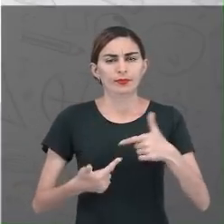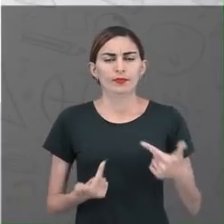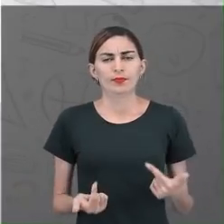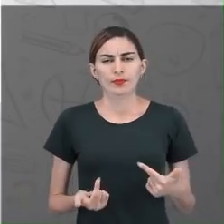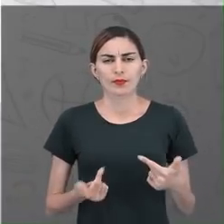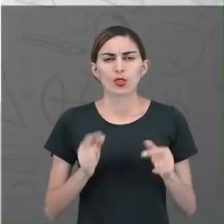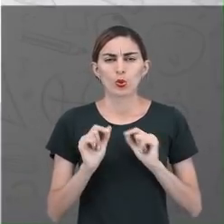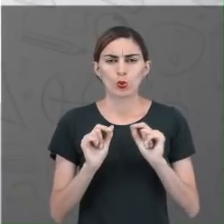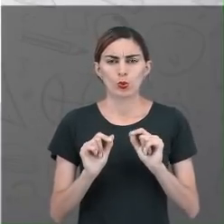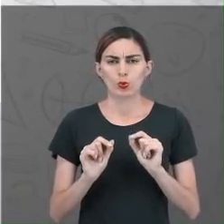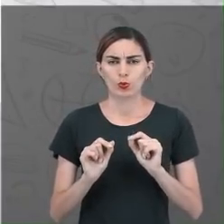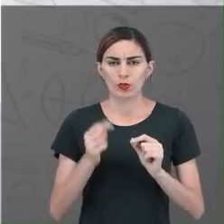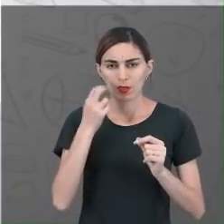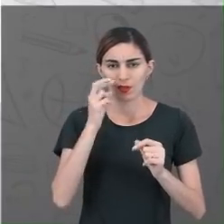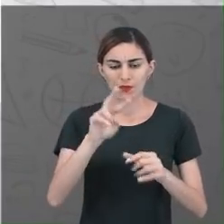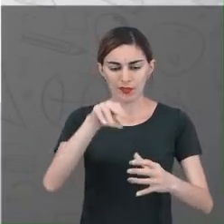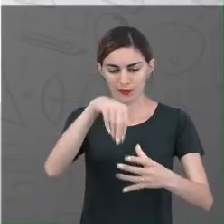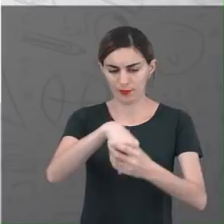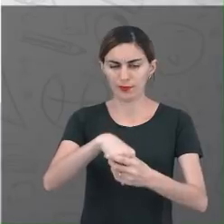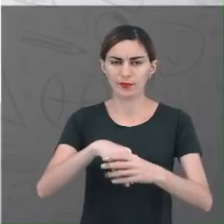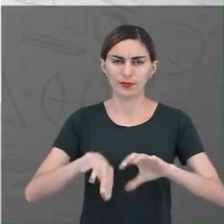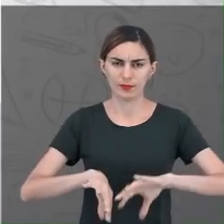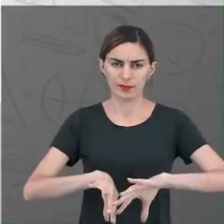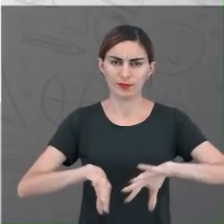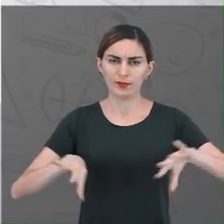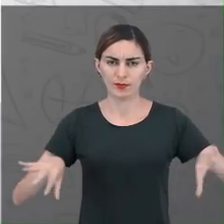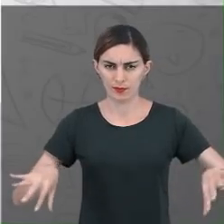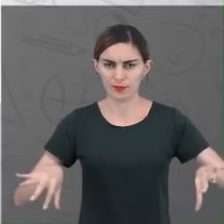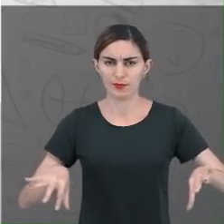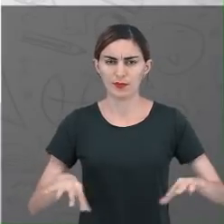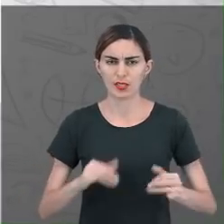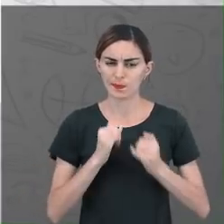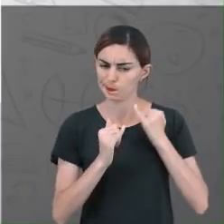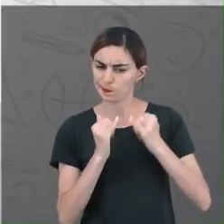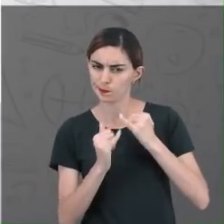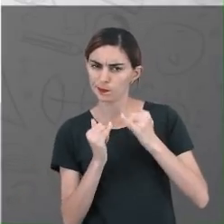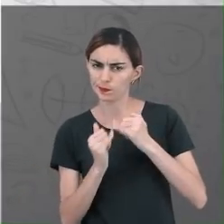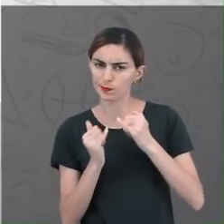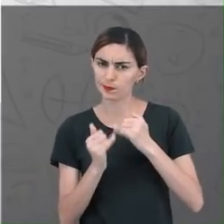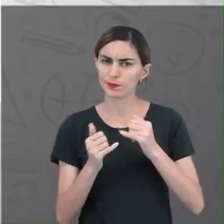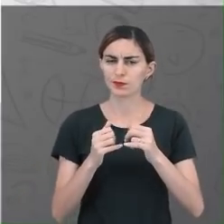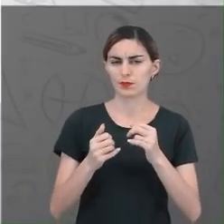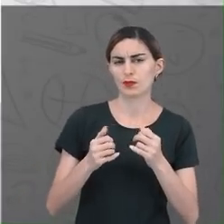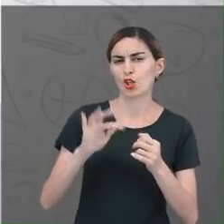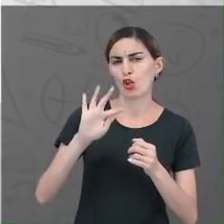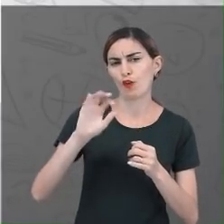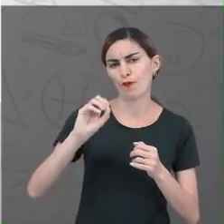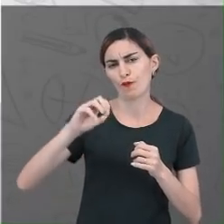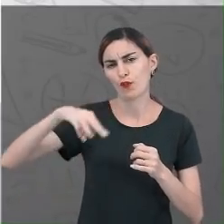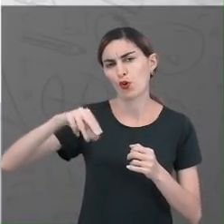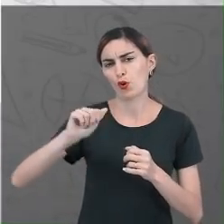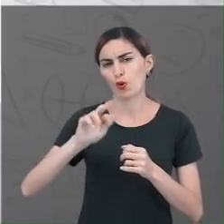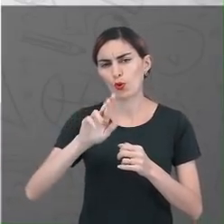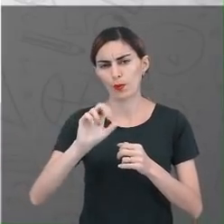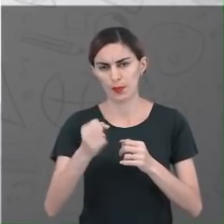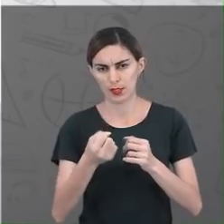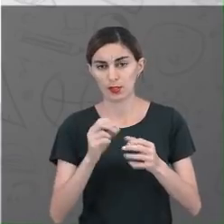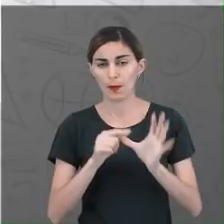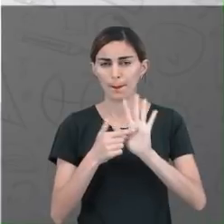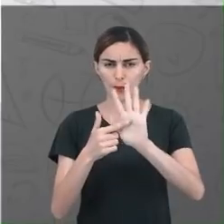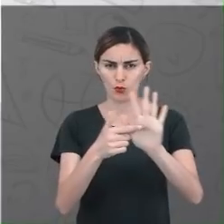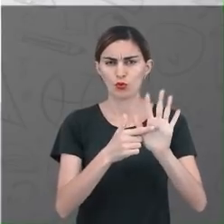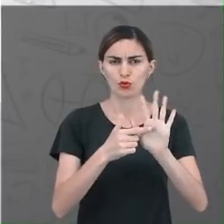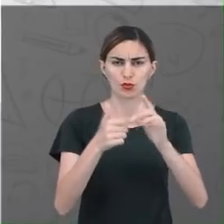aquilo que a gente viu dentro de composição, que é a similaridade dessas formas. Eu agora vou mostrar esse ambiente de um